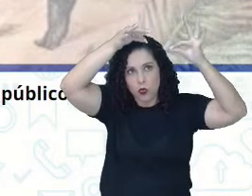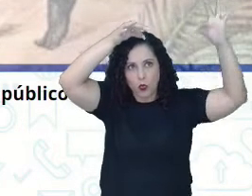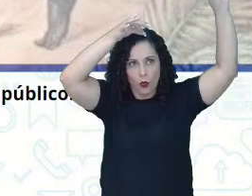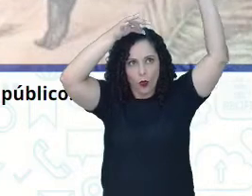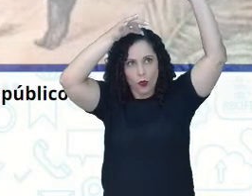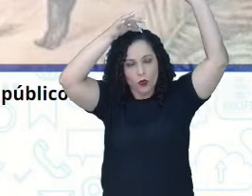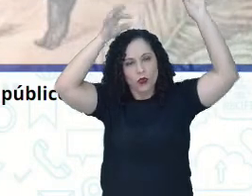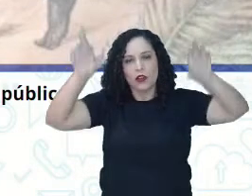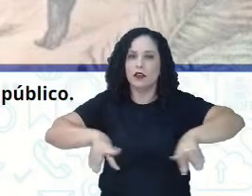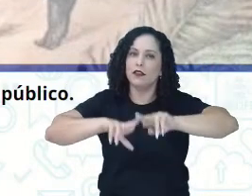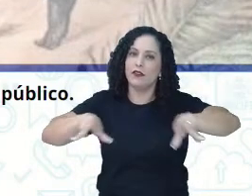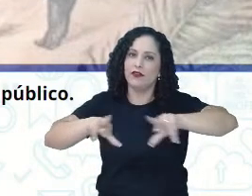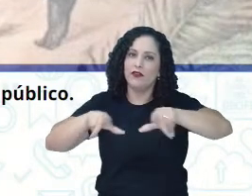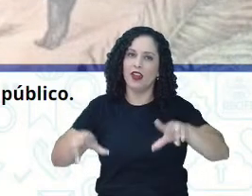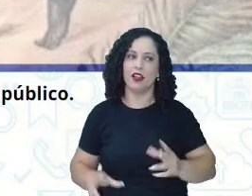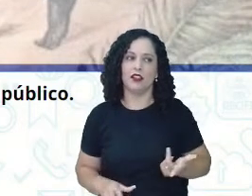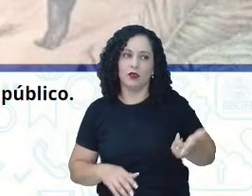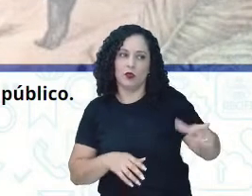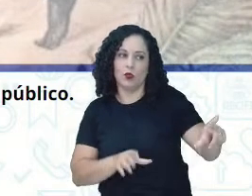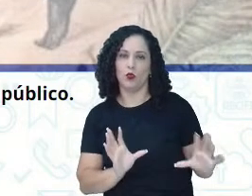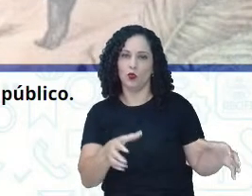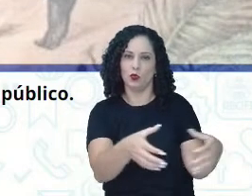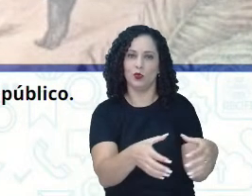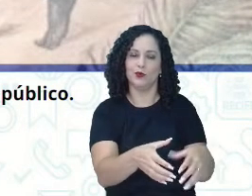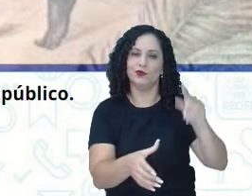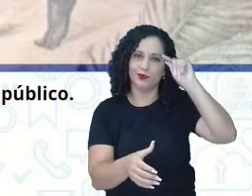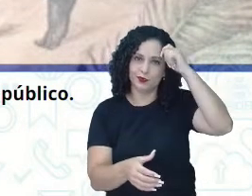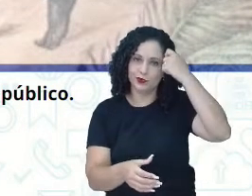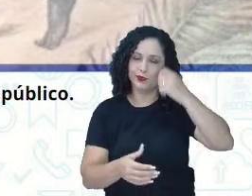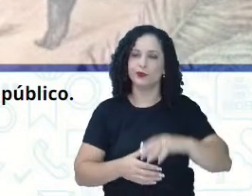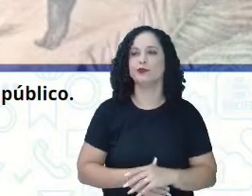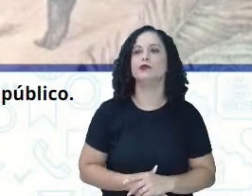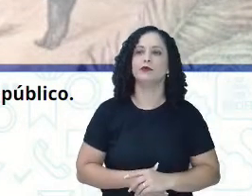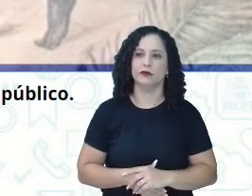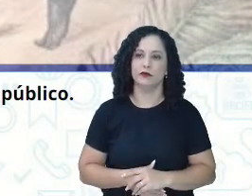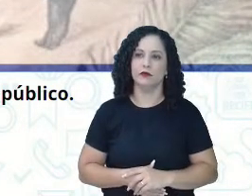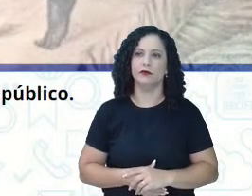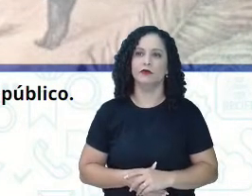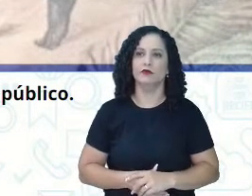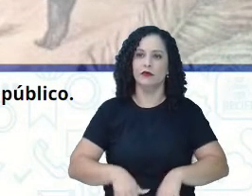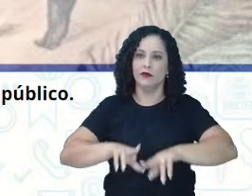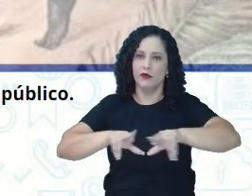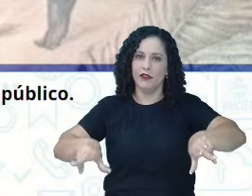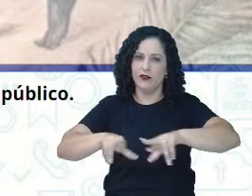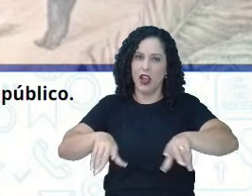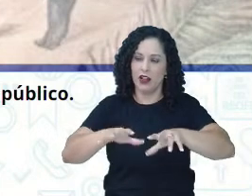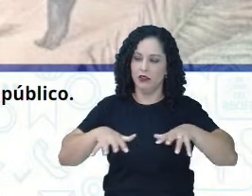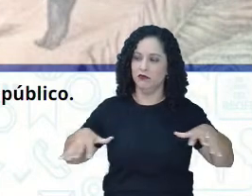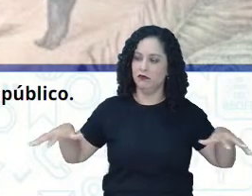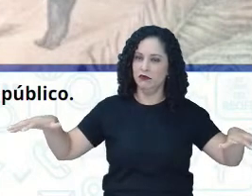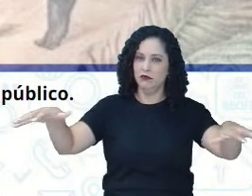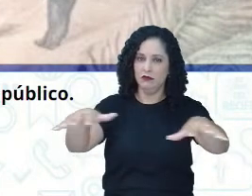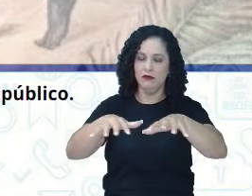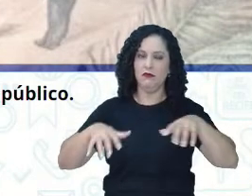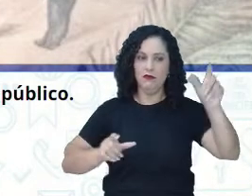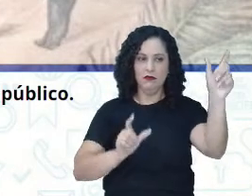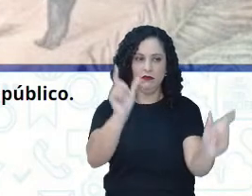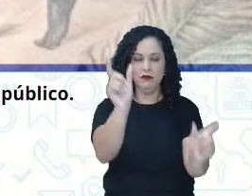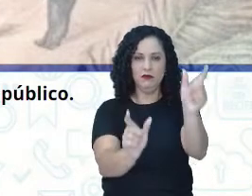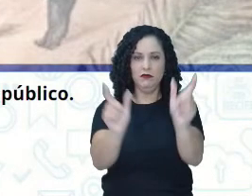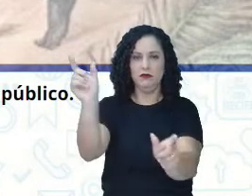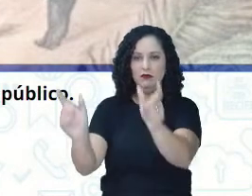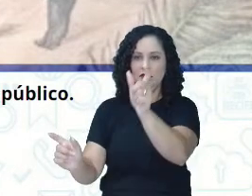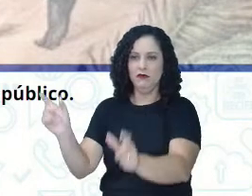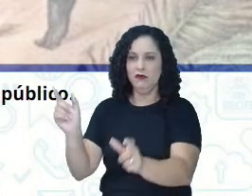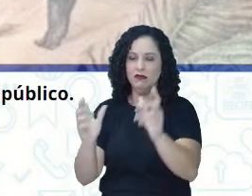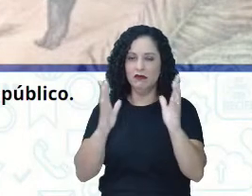de se diferenciar, como eu falei, no outro caso, né, de se diferenciar da multidão, das outras pessoas escravizadas. No